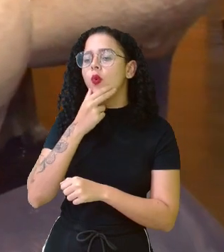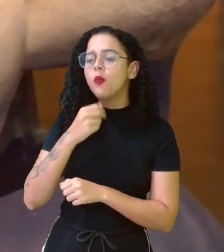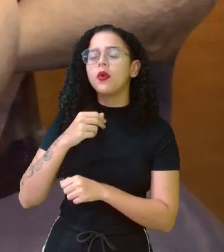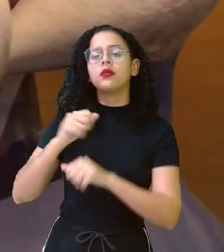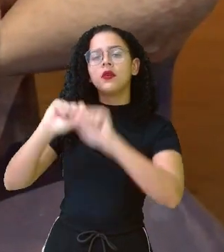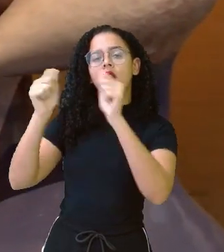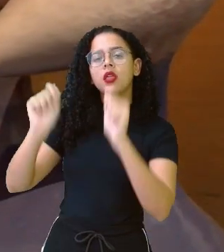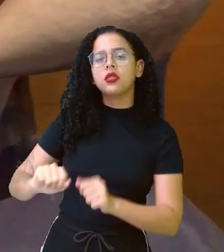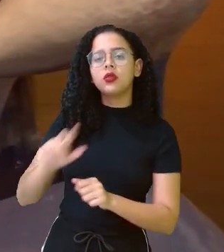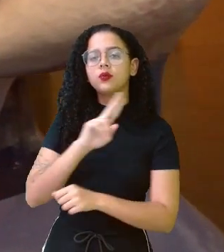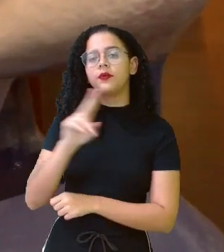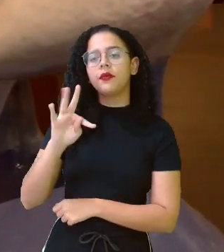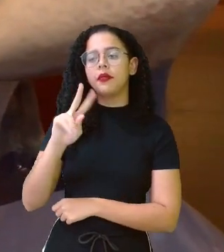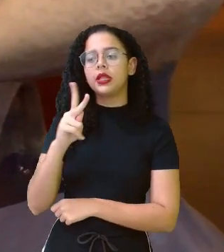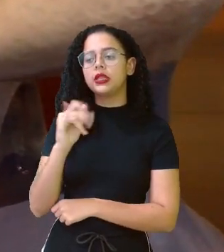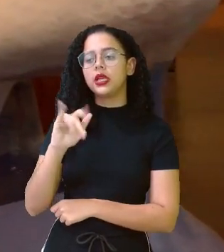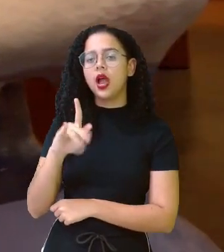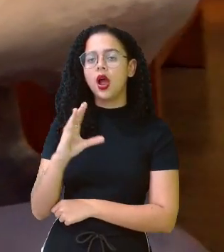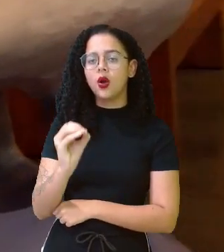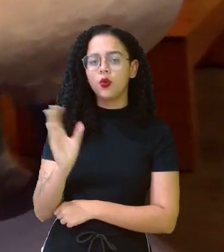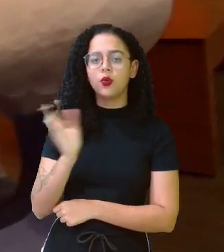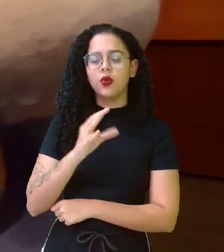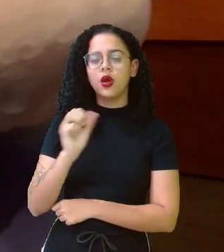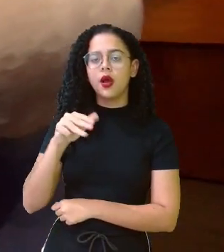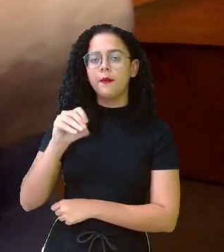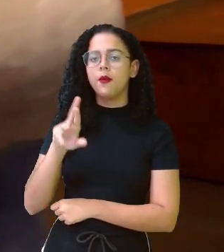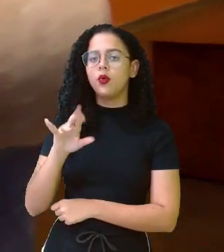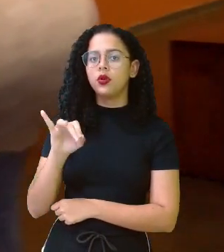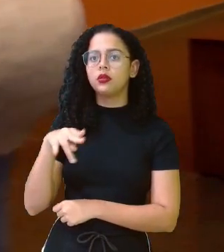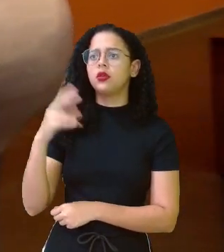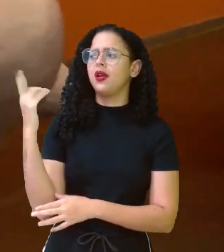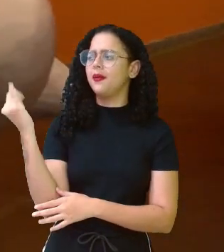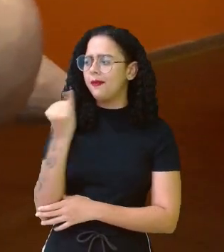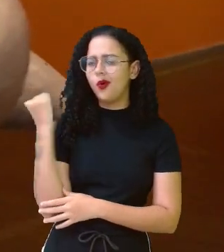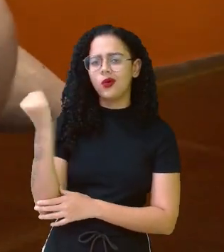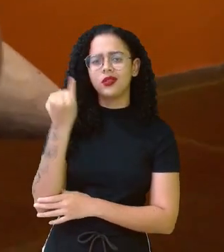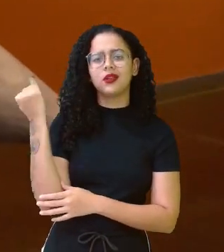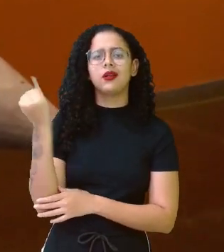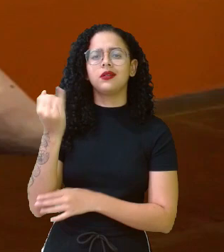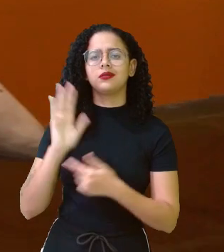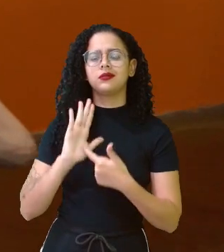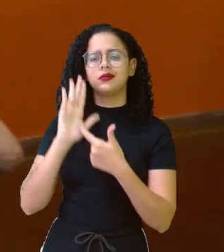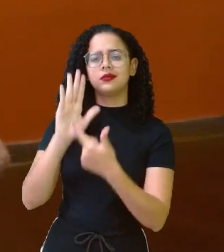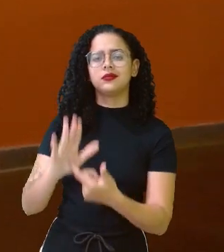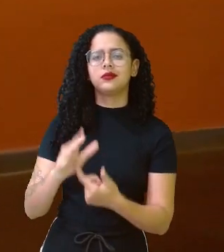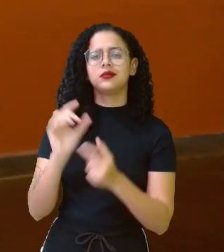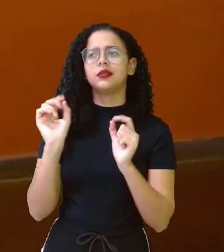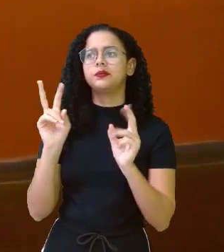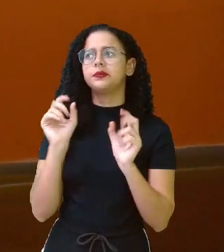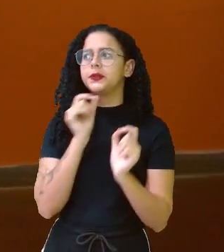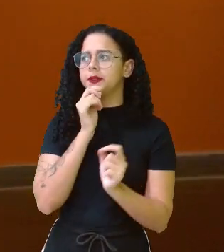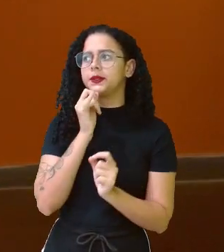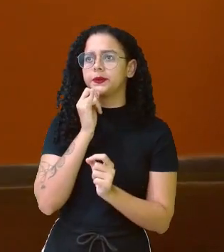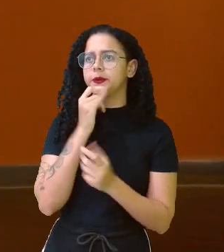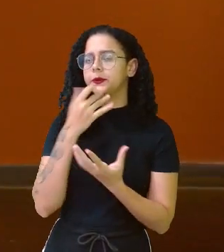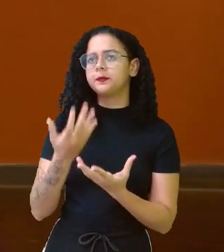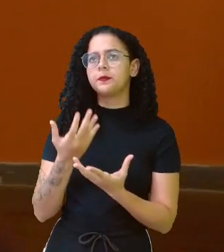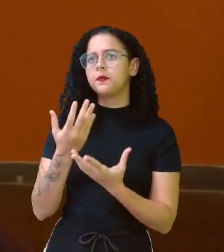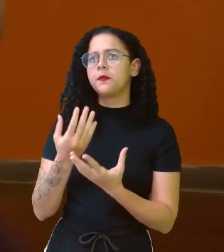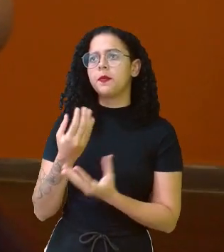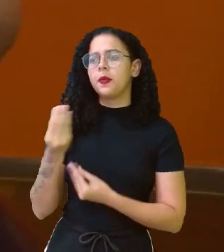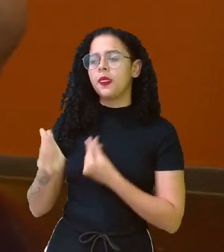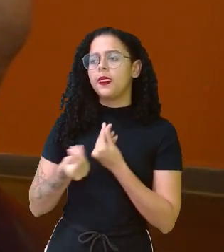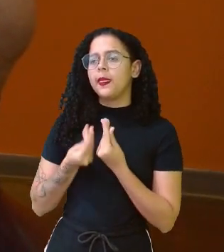né, chamado Tiago Amorim. E é interessante essa representação, né, porque muita gente faz algum tipo de alusão com a questão como é que eu